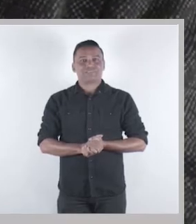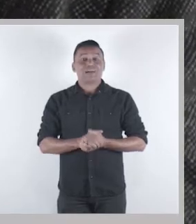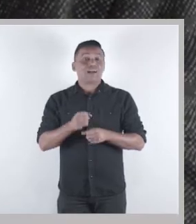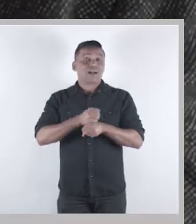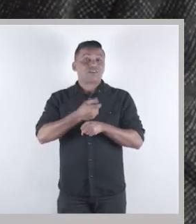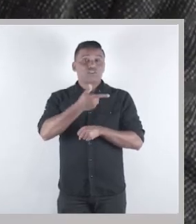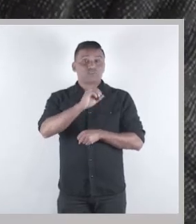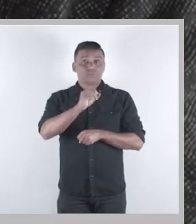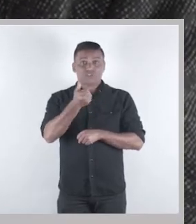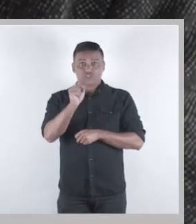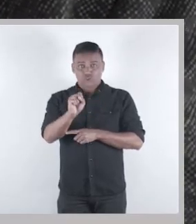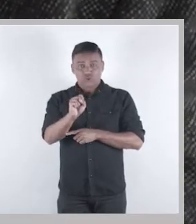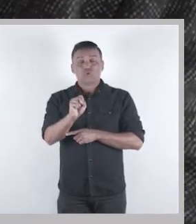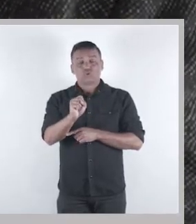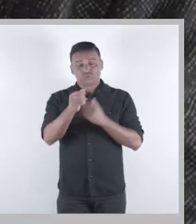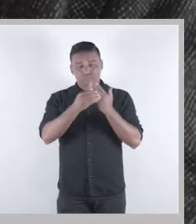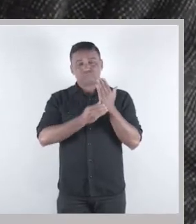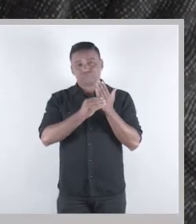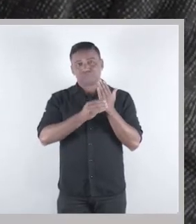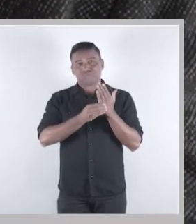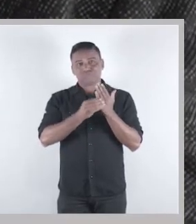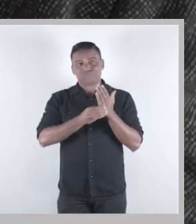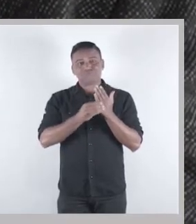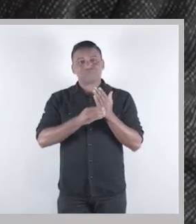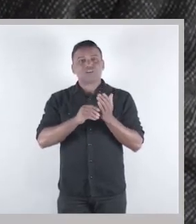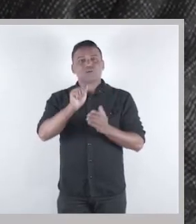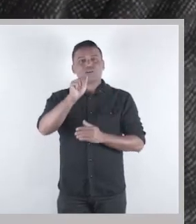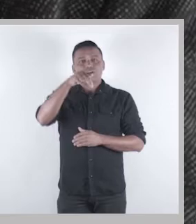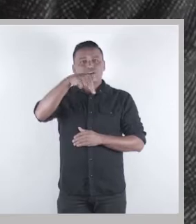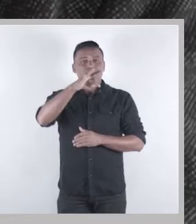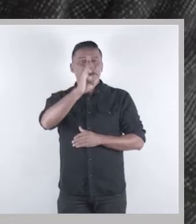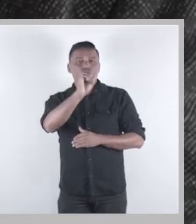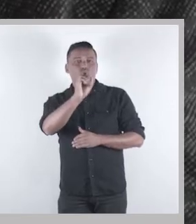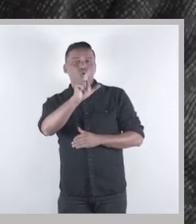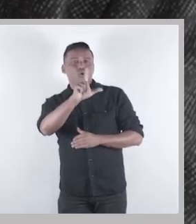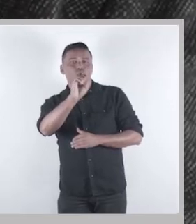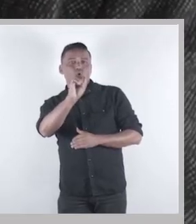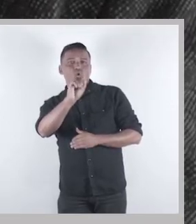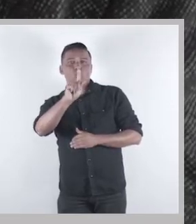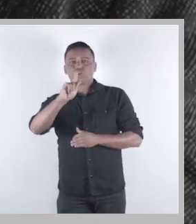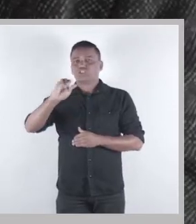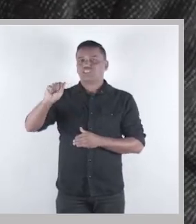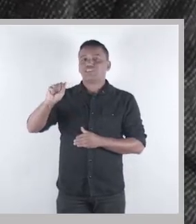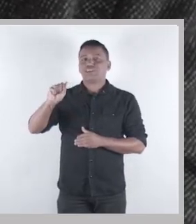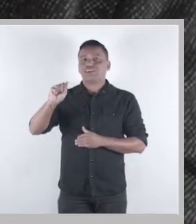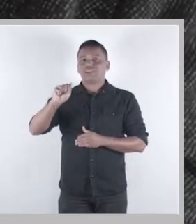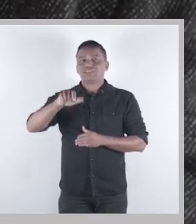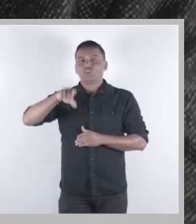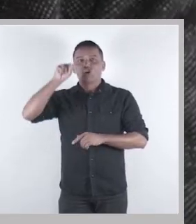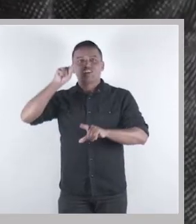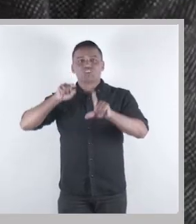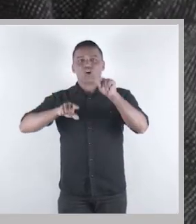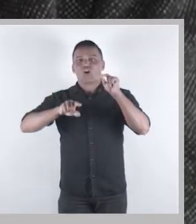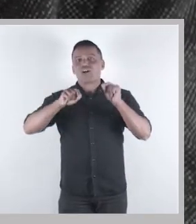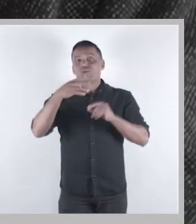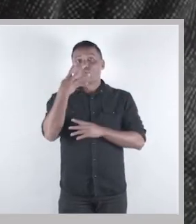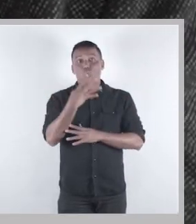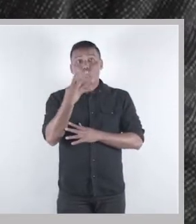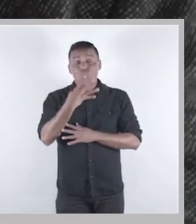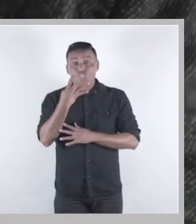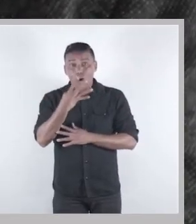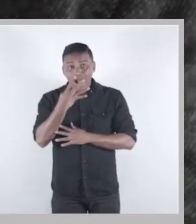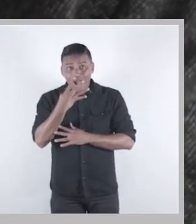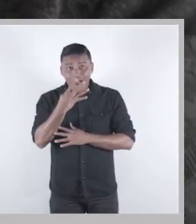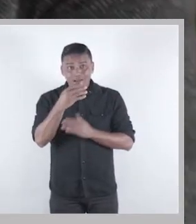ela é uma uma uma seleção de quatro livros que eu publiquei né em há 20 anos